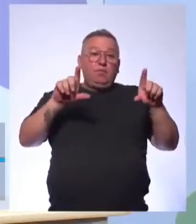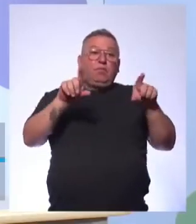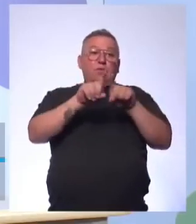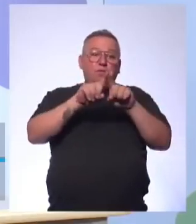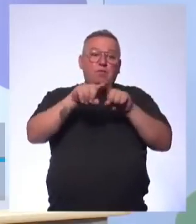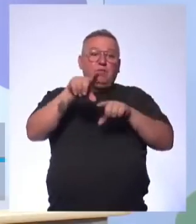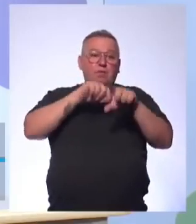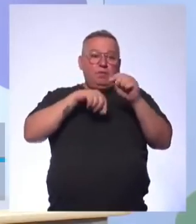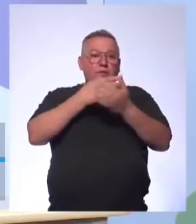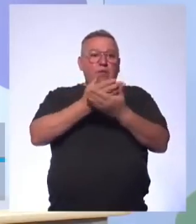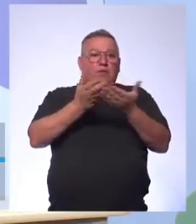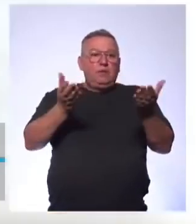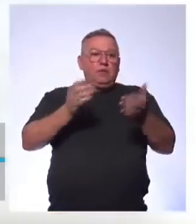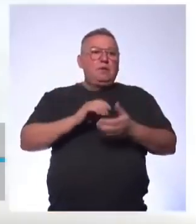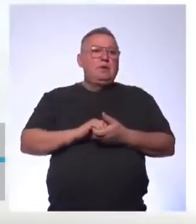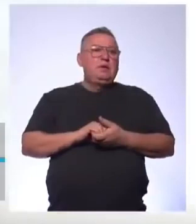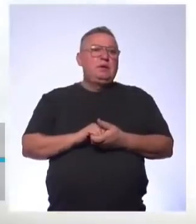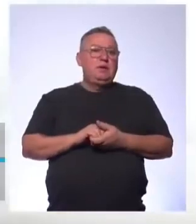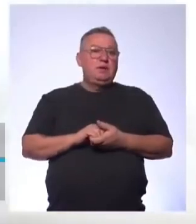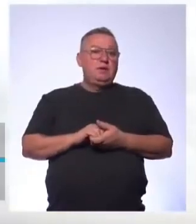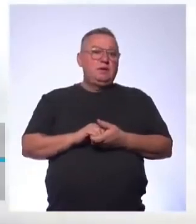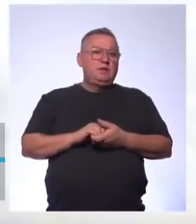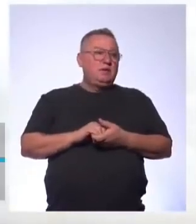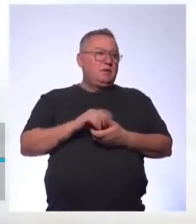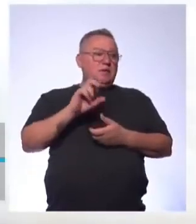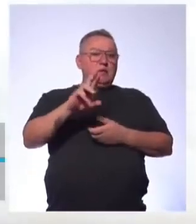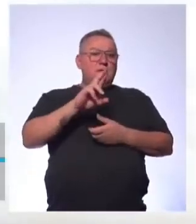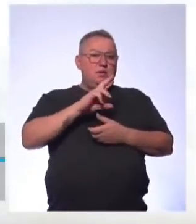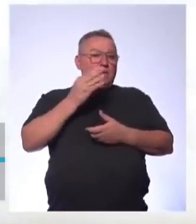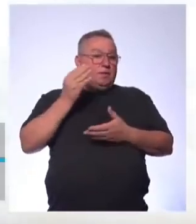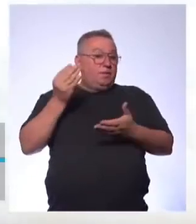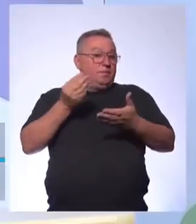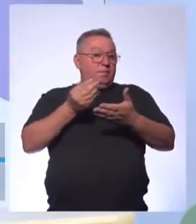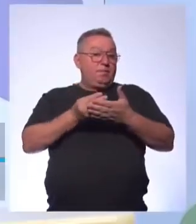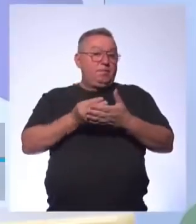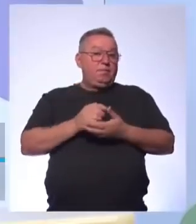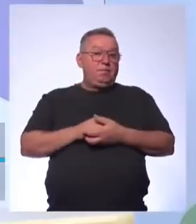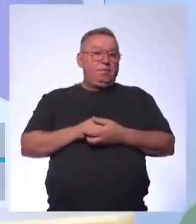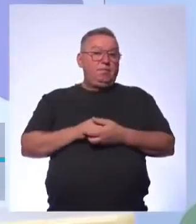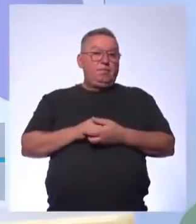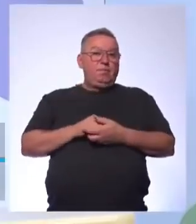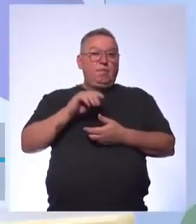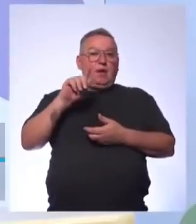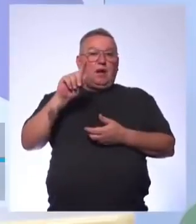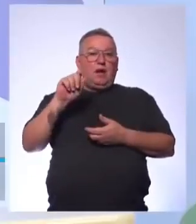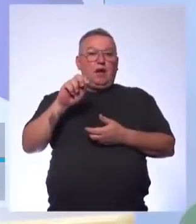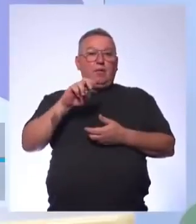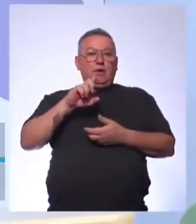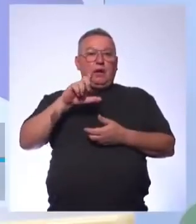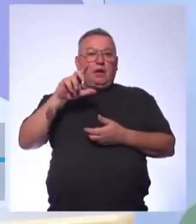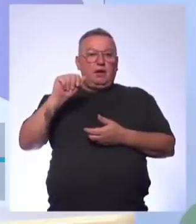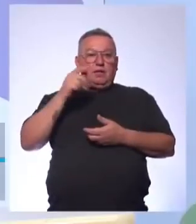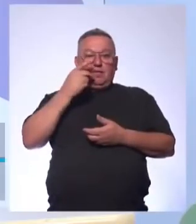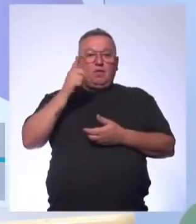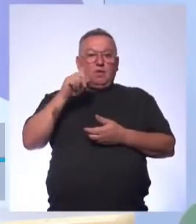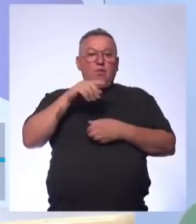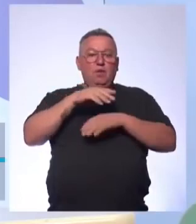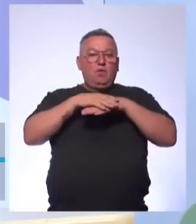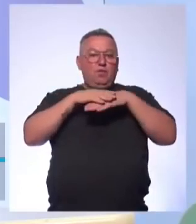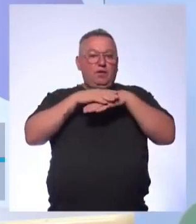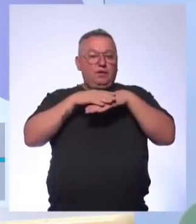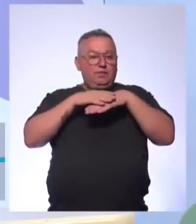uma opção para vocês. Tá bom? Então, quais são as respostas que eles deram? Vamos lá. A Gabriela respondeu, é uma conversa,